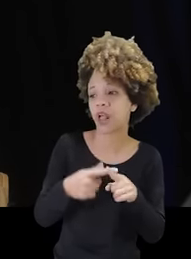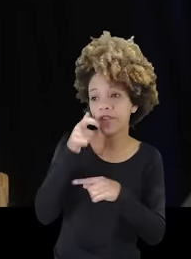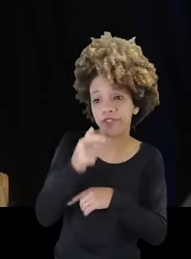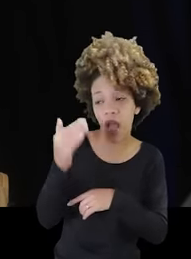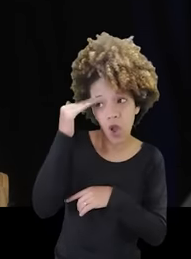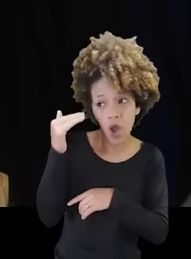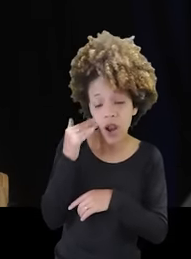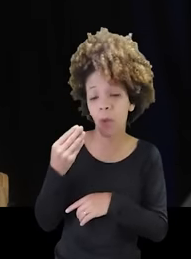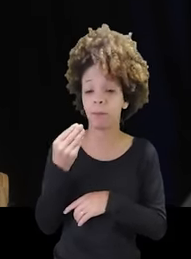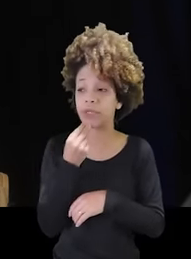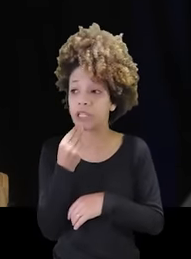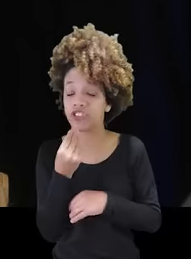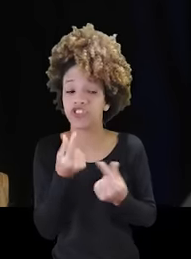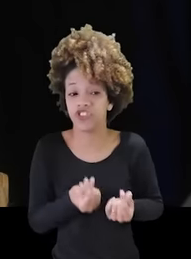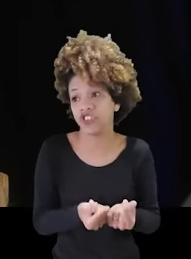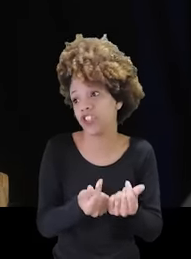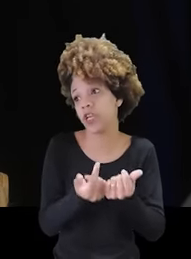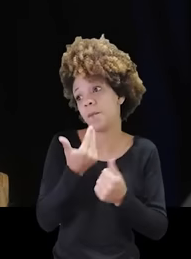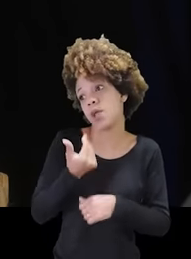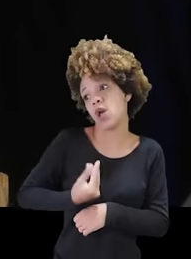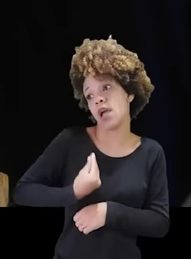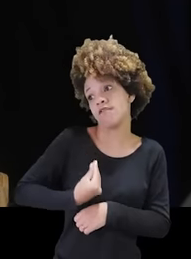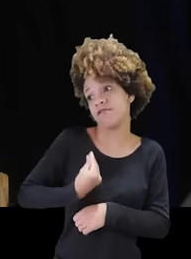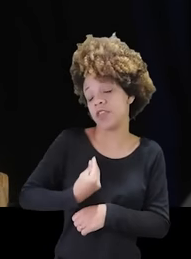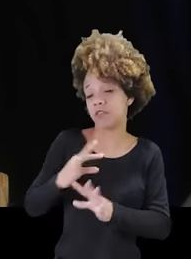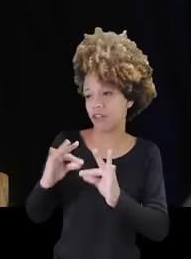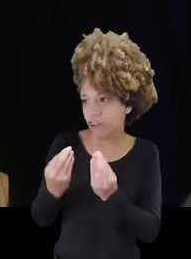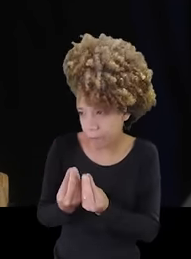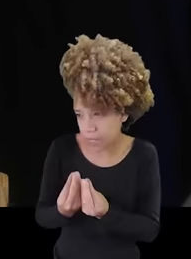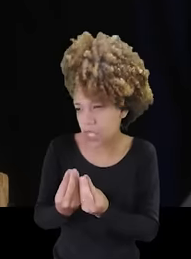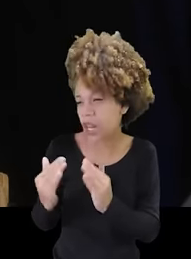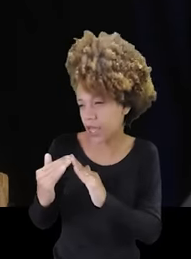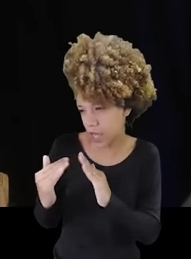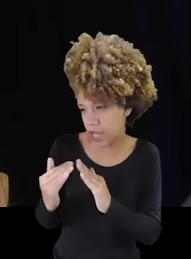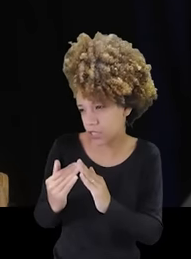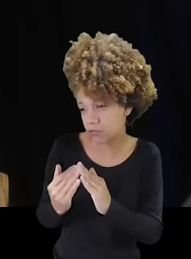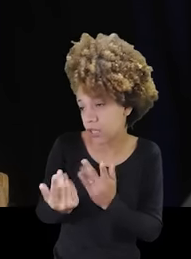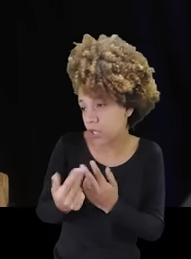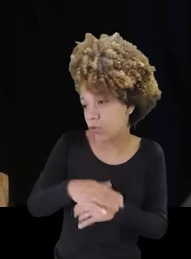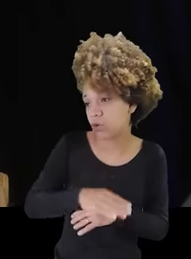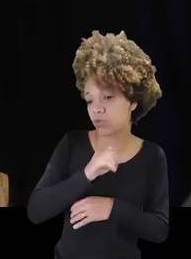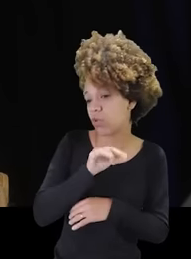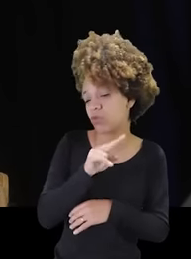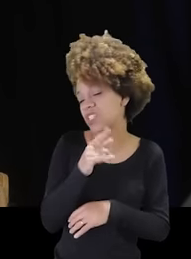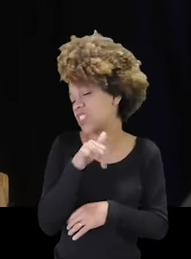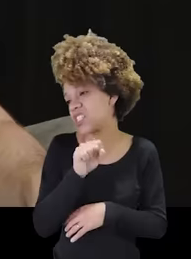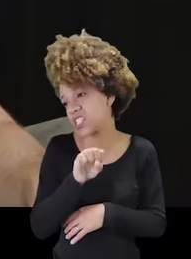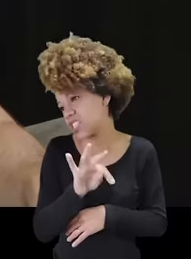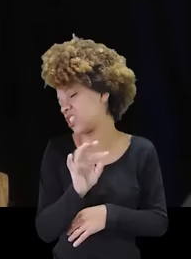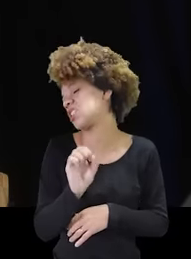uma oportunidade de ganhar dinheiro ou e melhorar a vida deles dos parentes em casa que nem no round Six fala disso